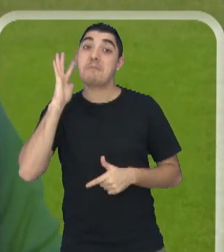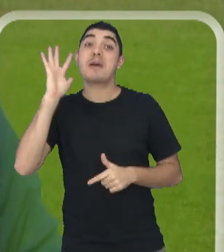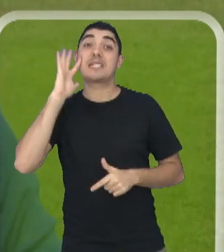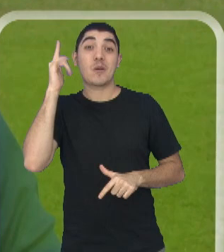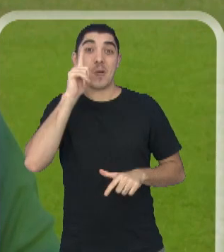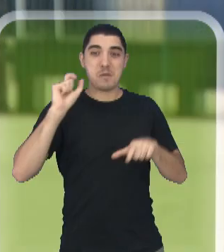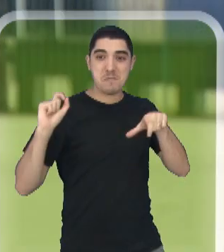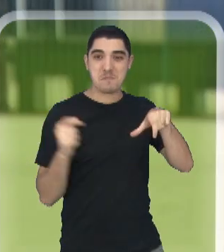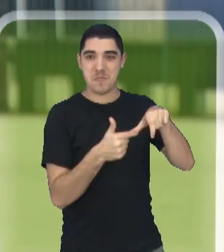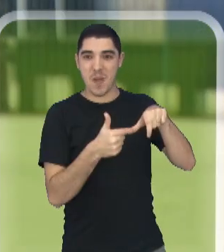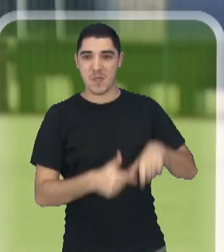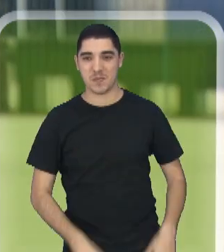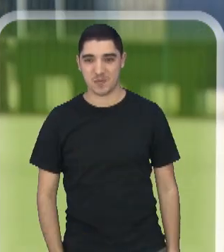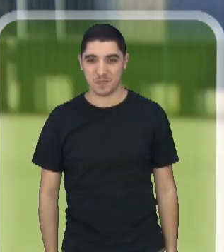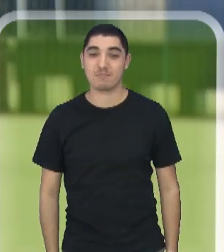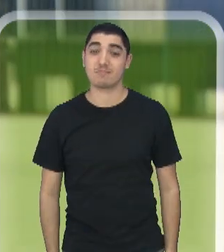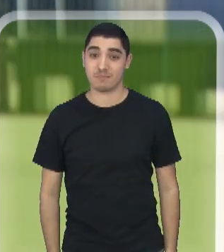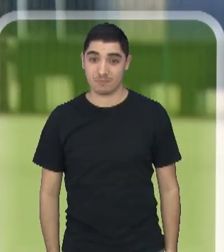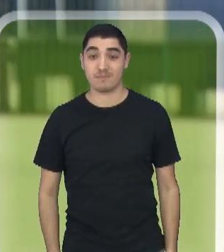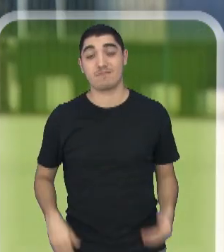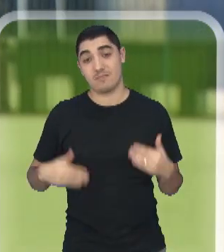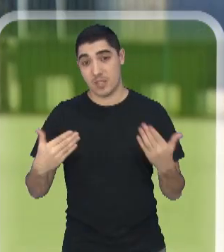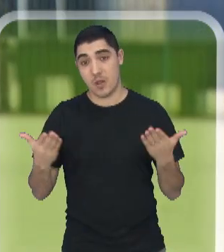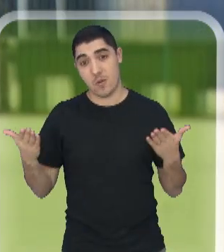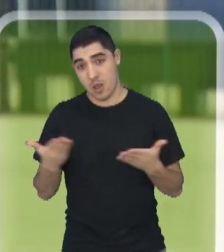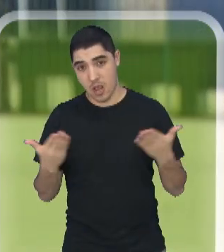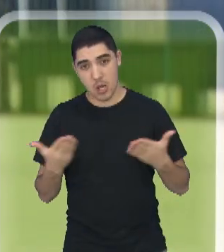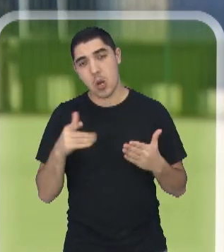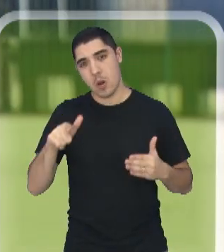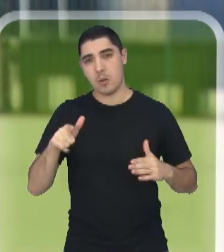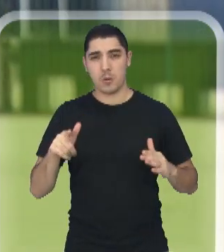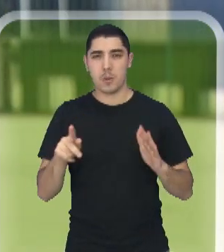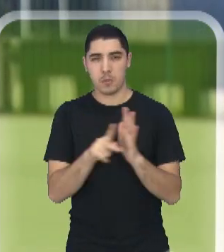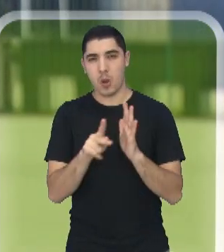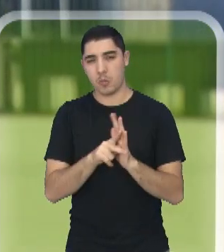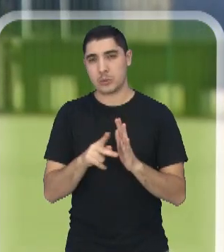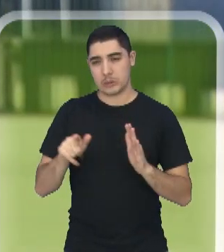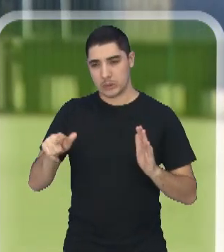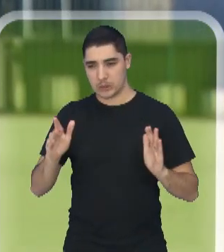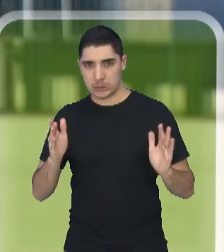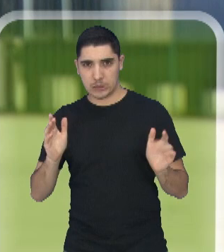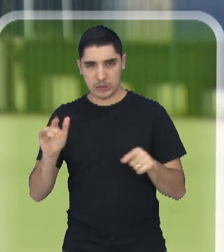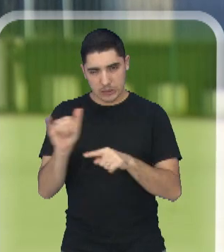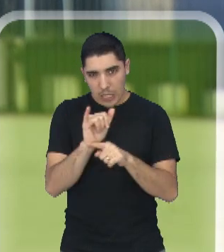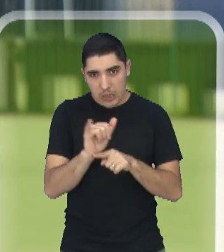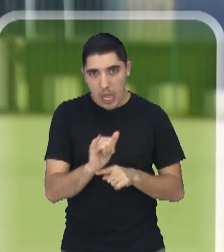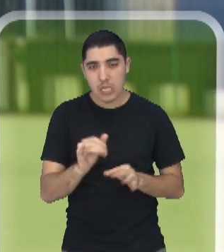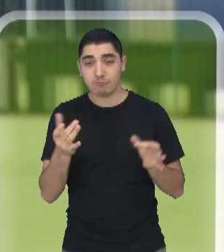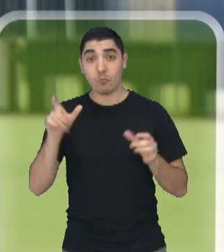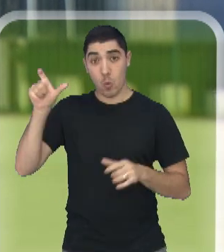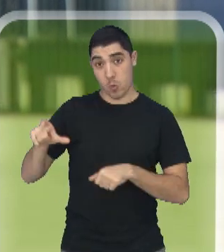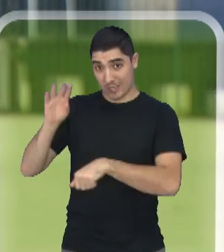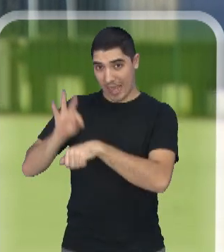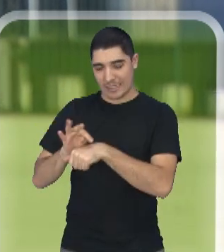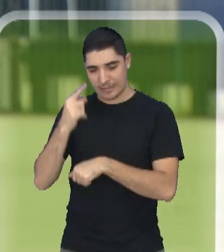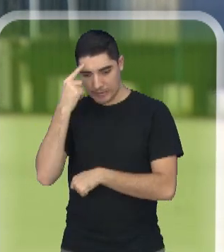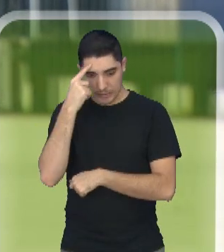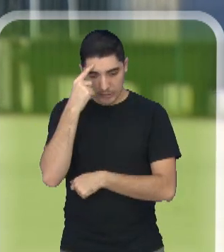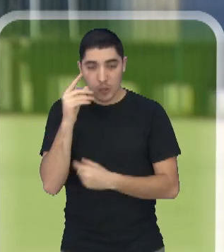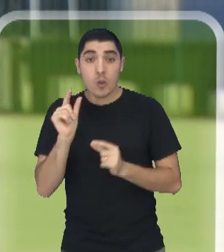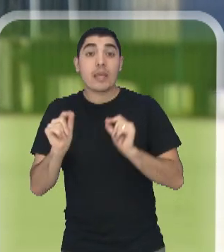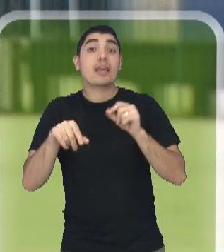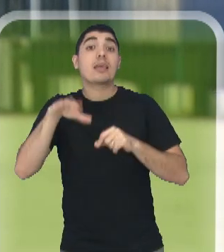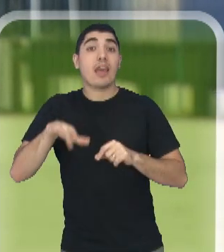do título, né? E agora, na parte tática, Ricardo Costa quebra a cabeça para escalar o time titular. No primeiro jogo